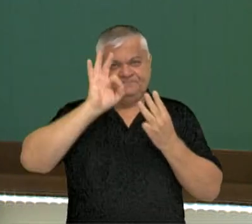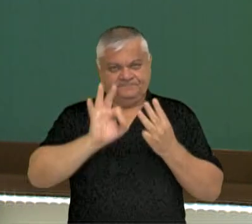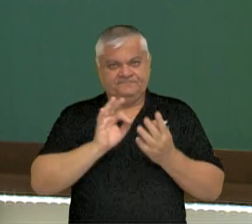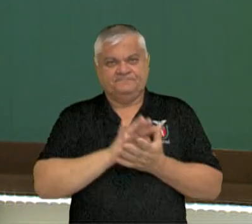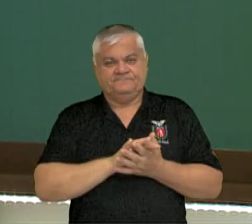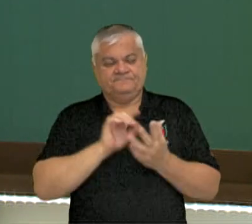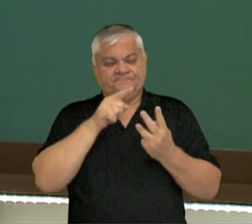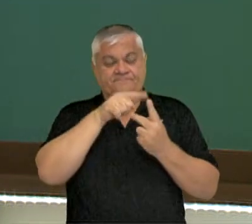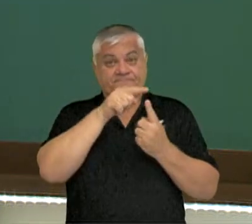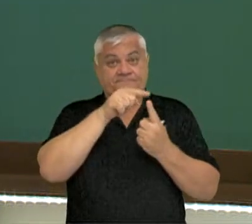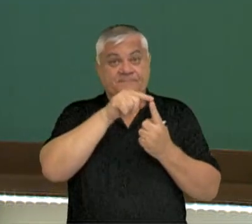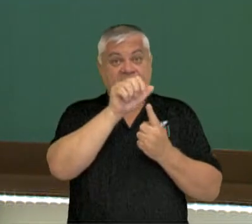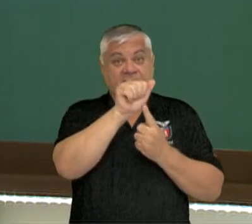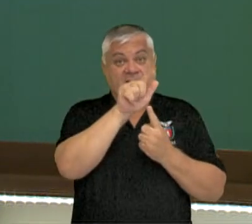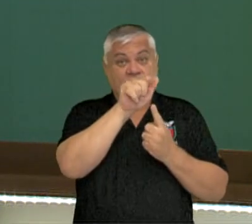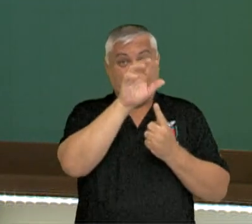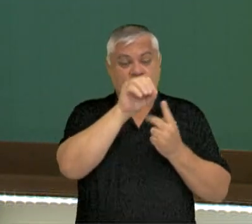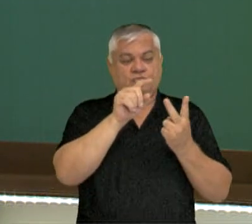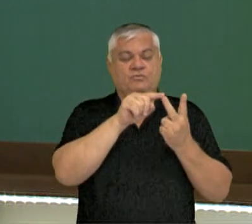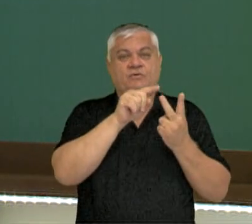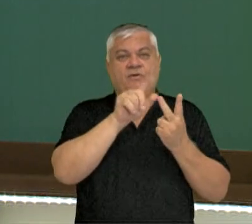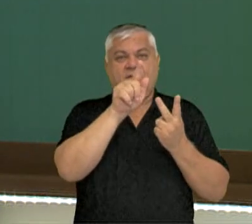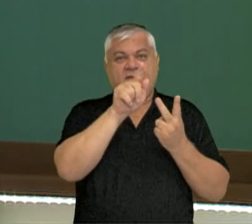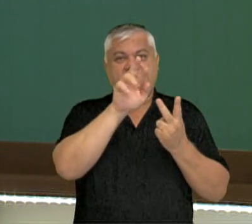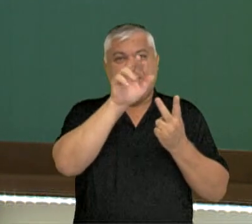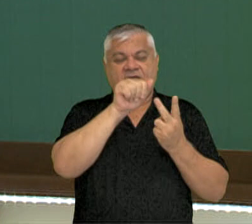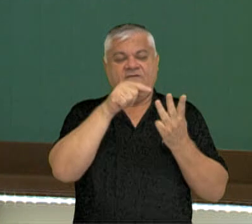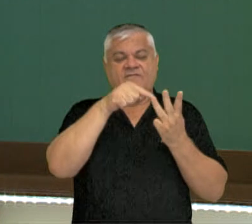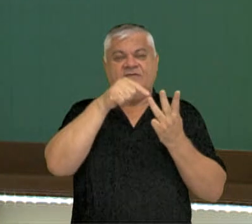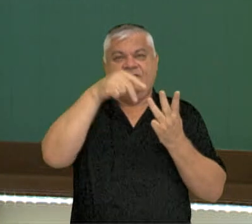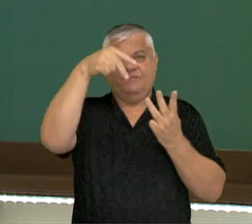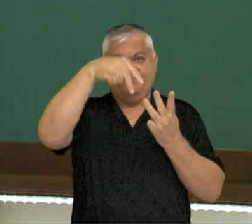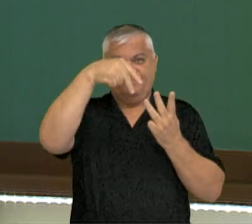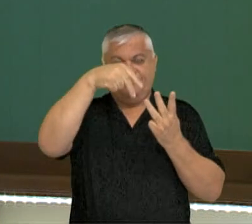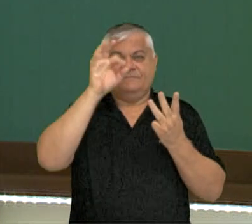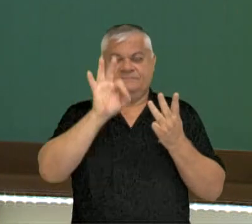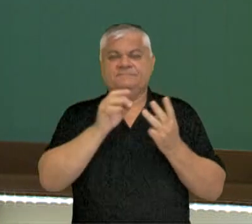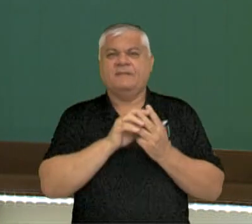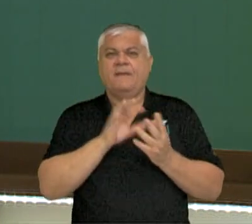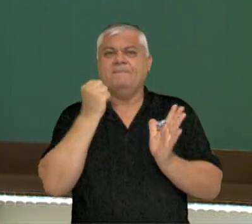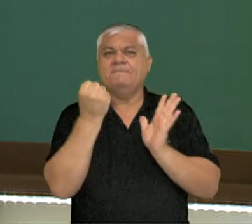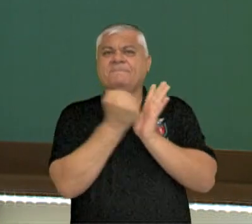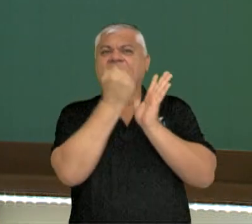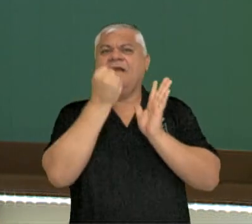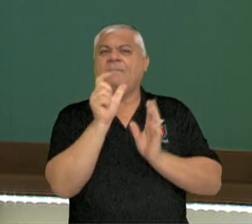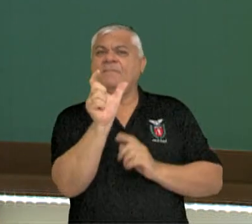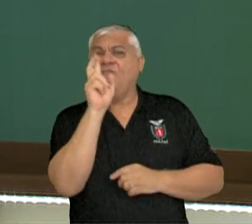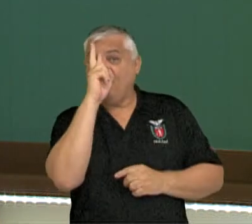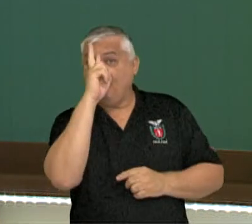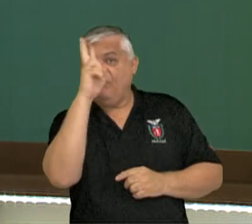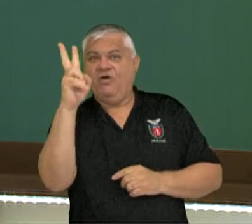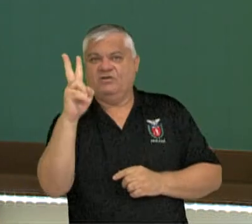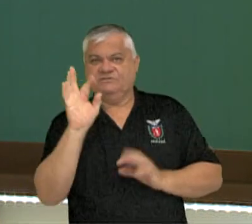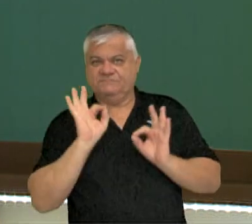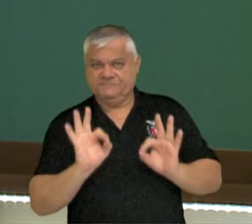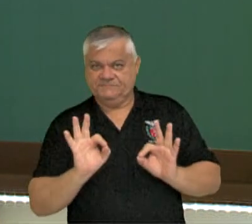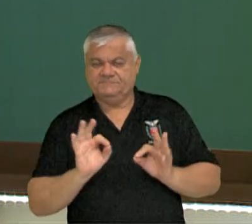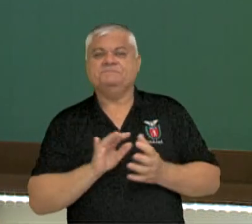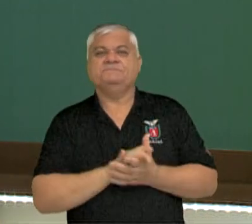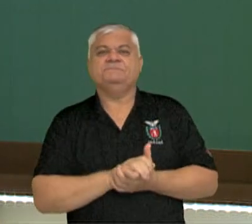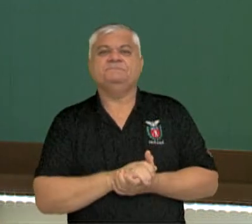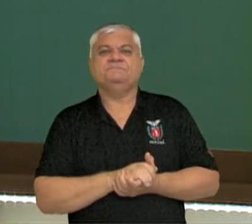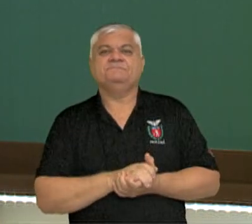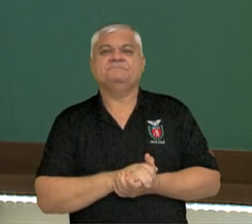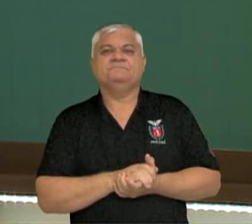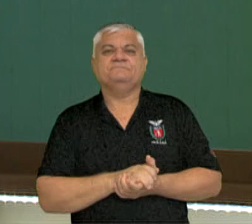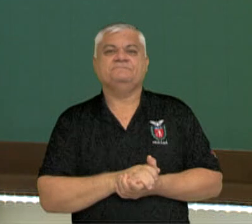lembre do nome do nosso acento. Para que servem esses acentos? Eles marcam a sílaba tônica, a sílaba mais forte de todas